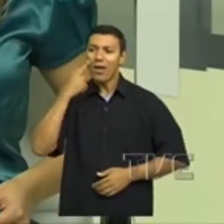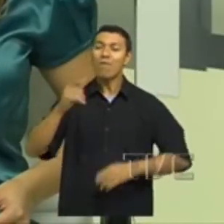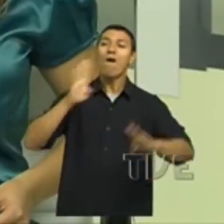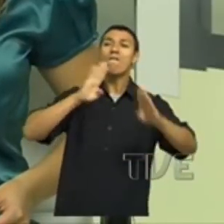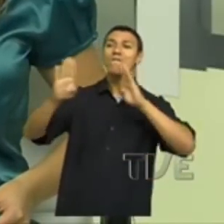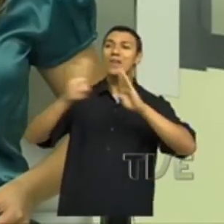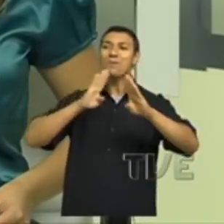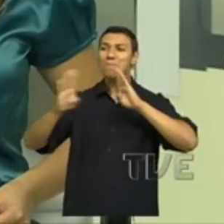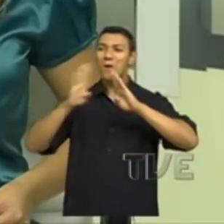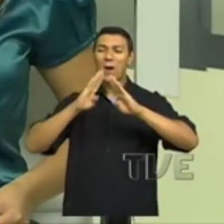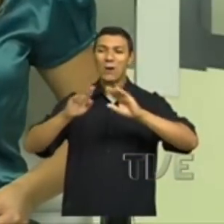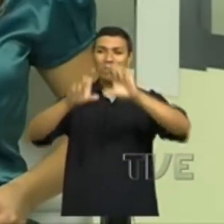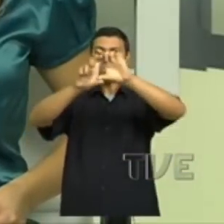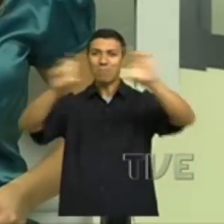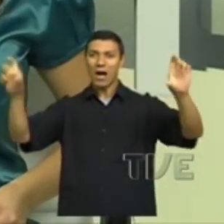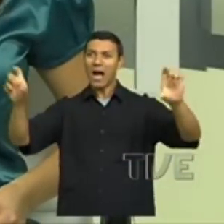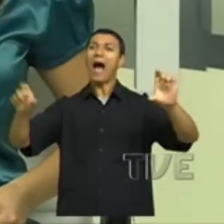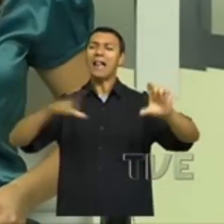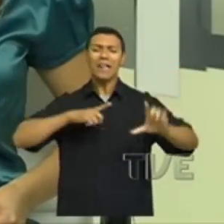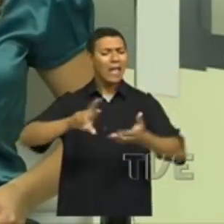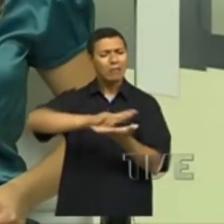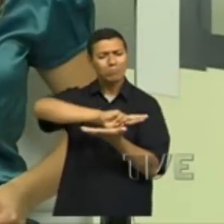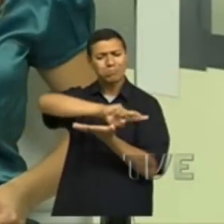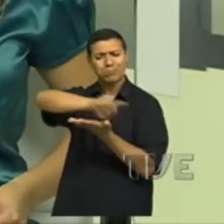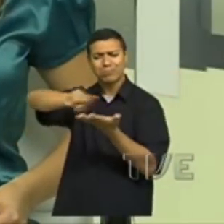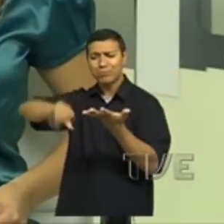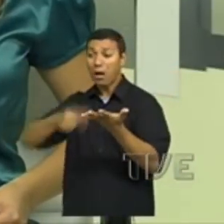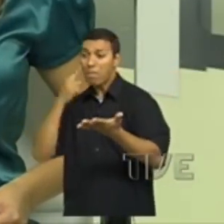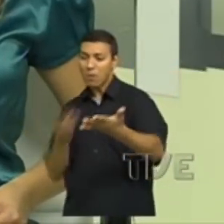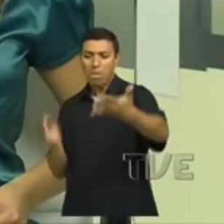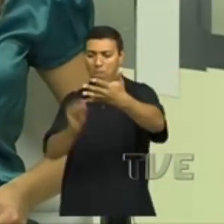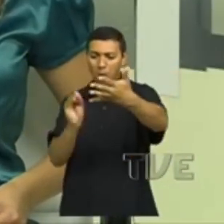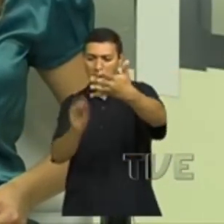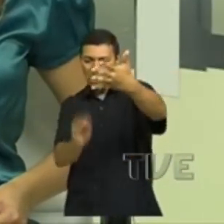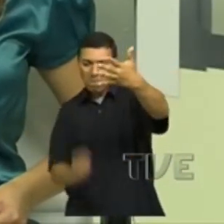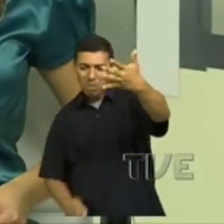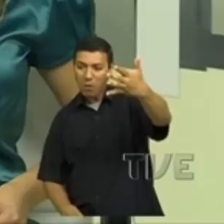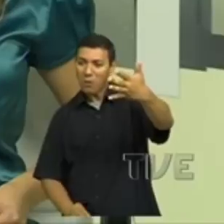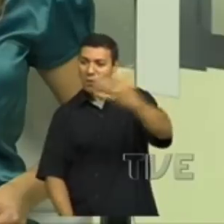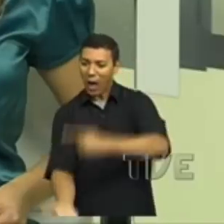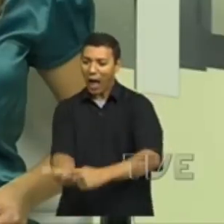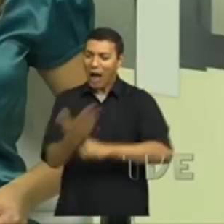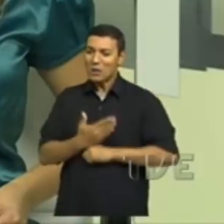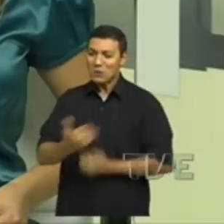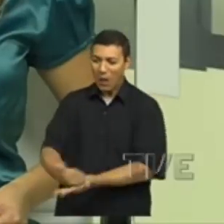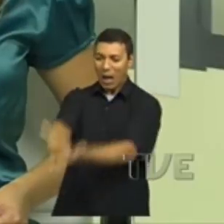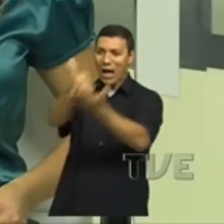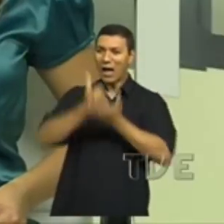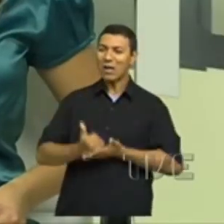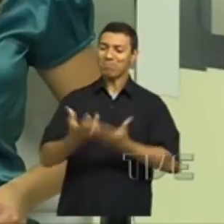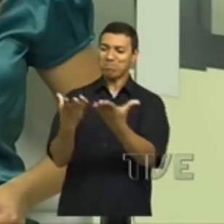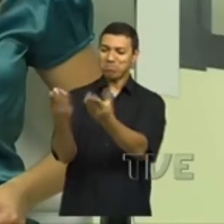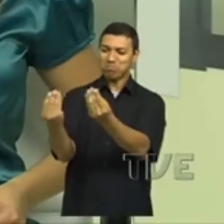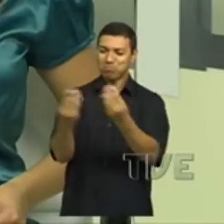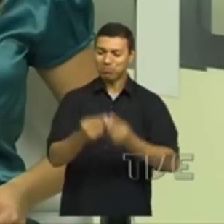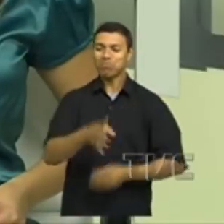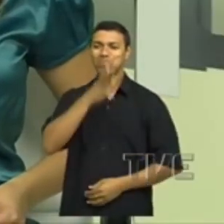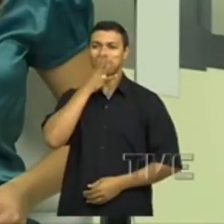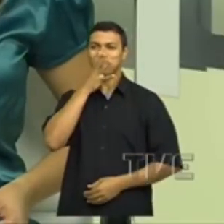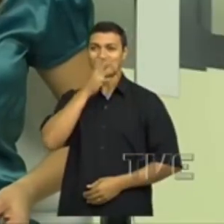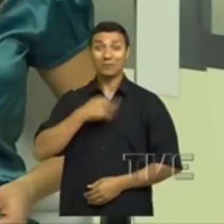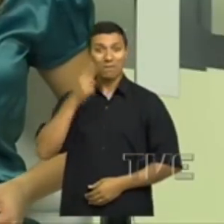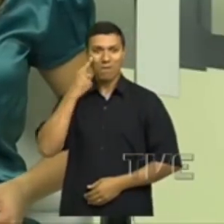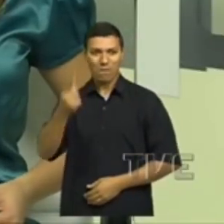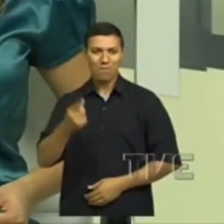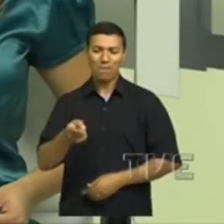do Festival de Cinema Acessível, e as pessoas estão deixando depoimentos e mensagens de apoio e incentivo ao festival. E agora nós vamos conferir o